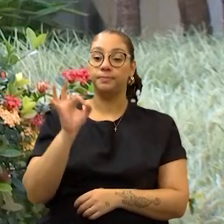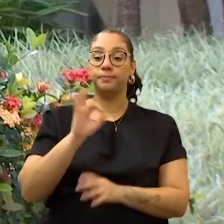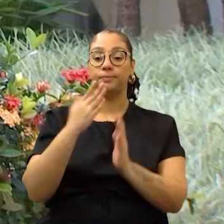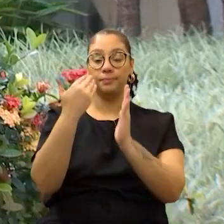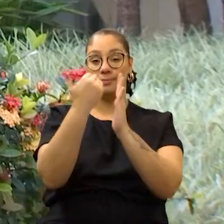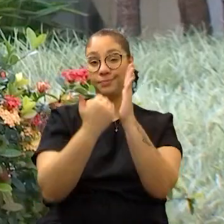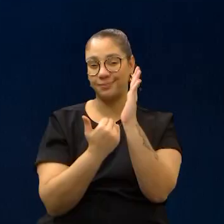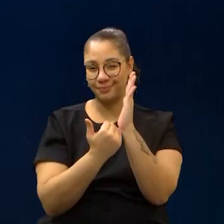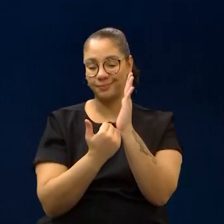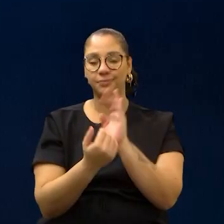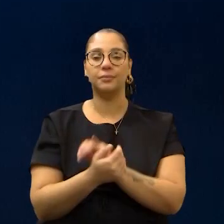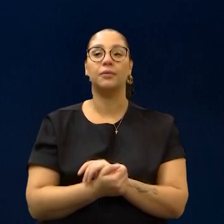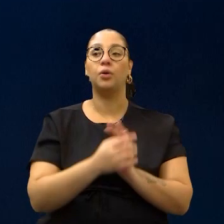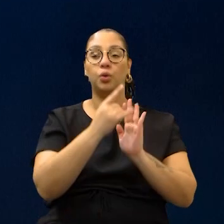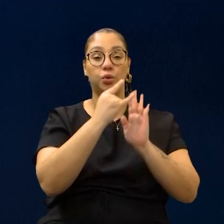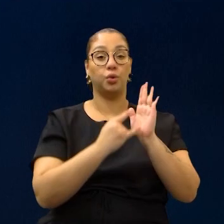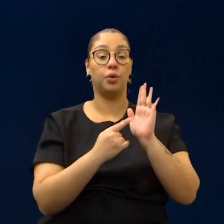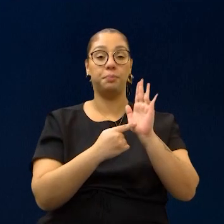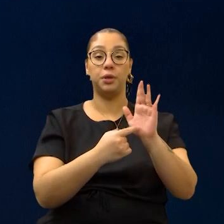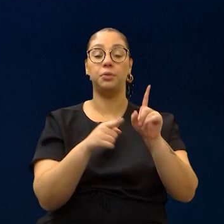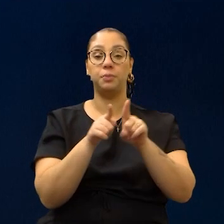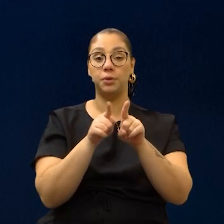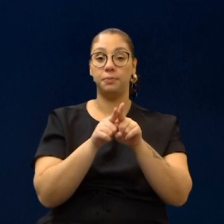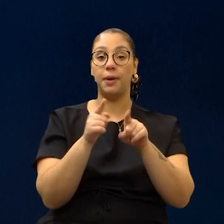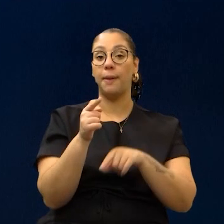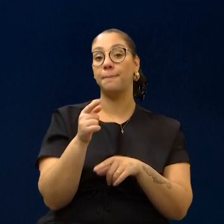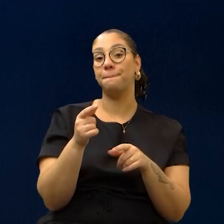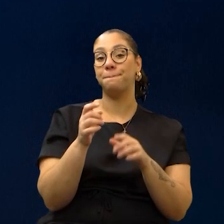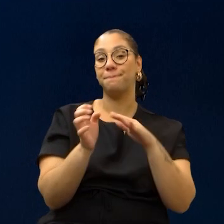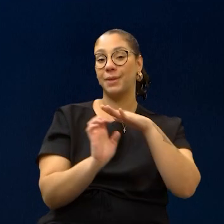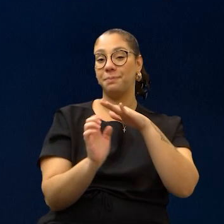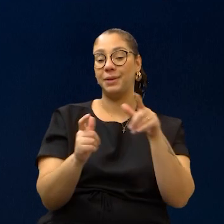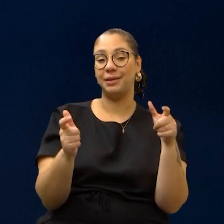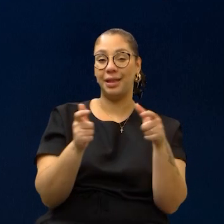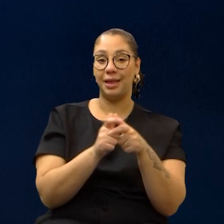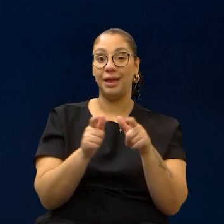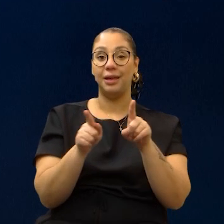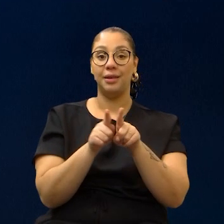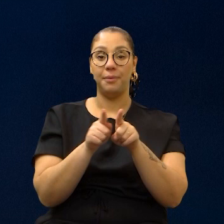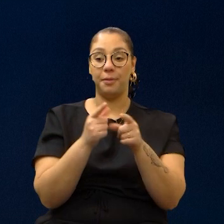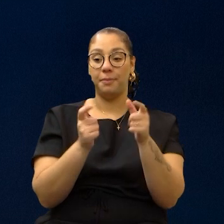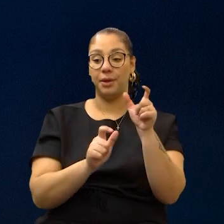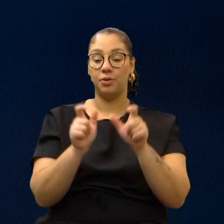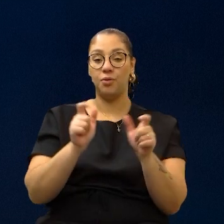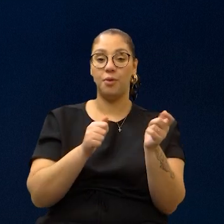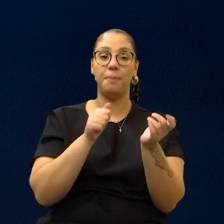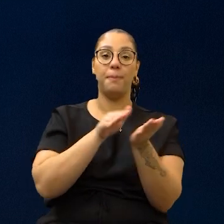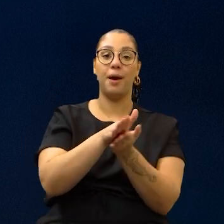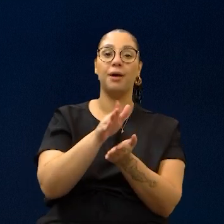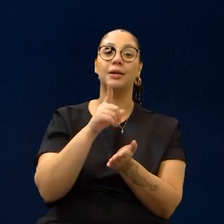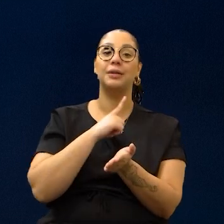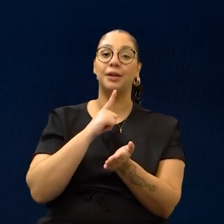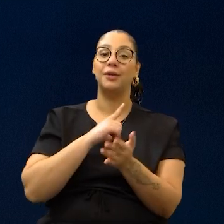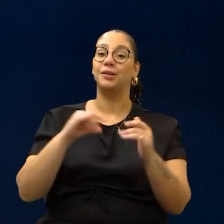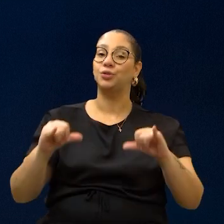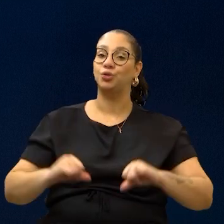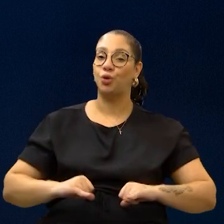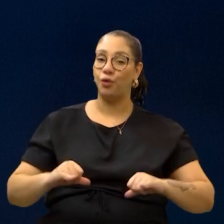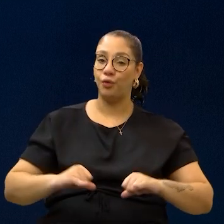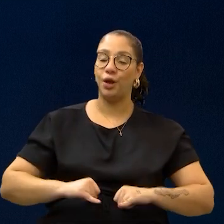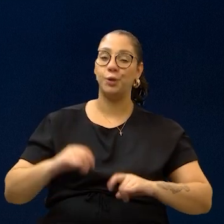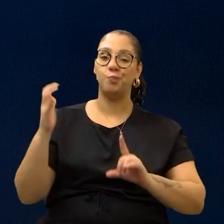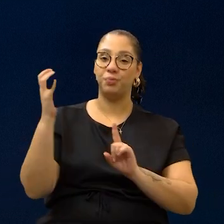no mesmo período. No documento, ele ainda destaca que pequenas empresas e contribuintes de baixa renda foram os que